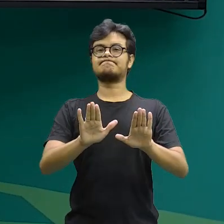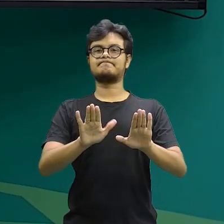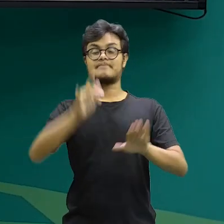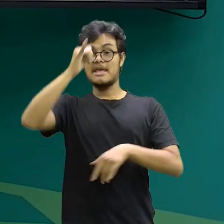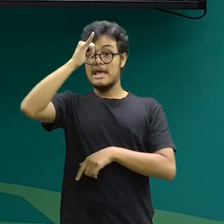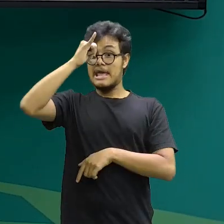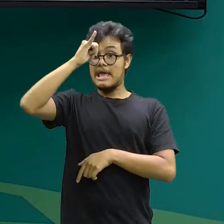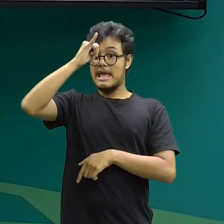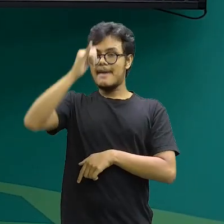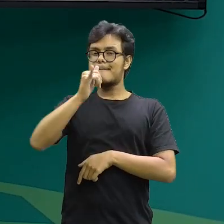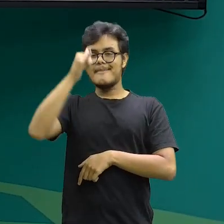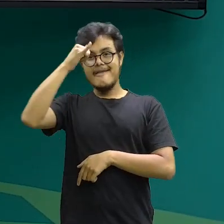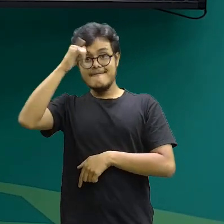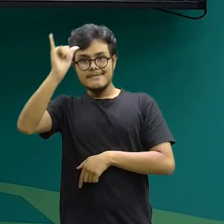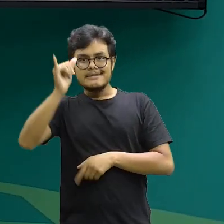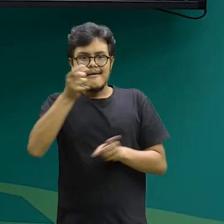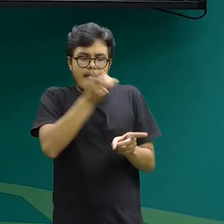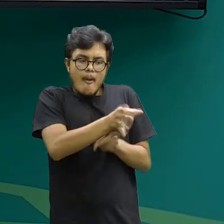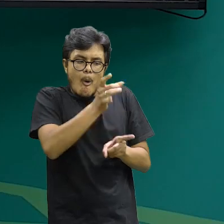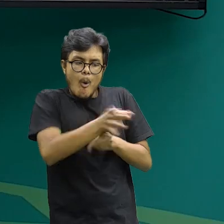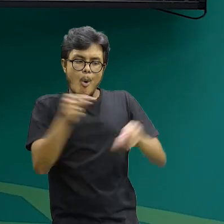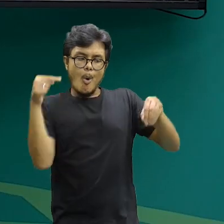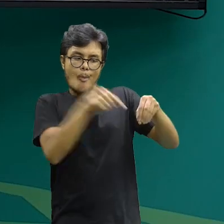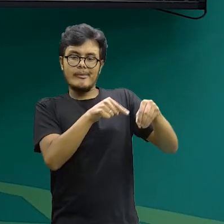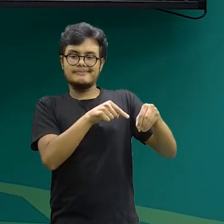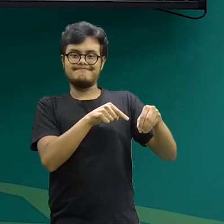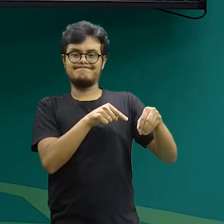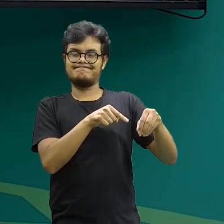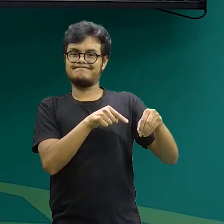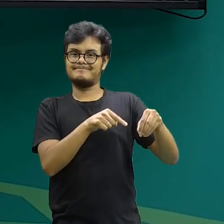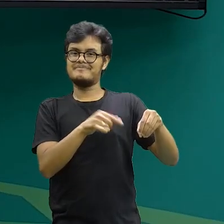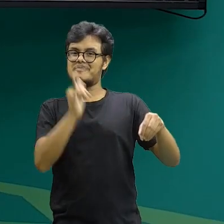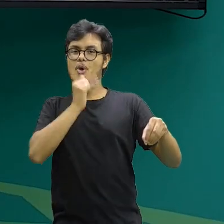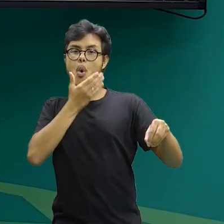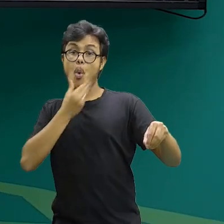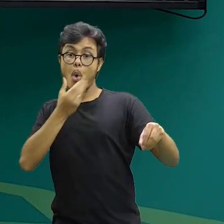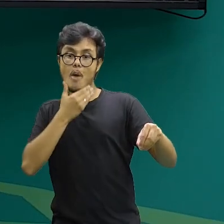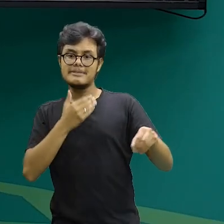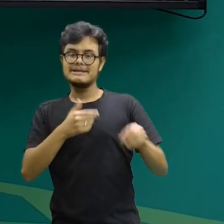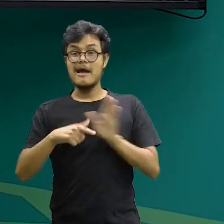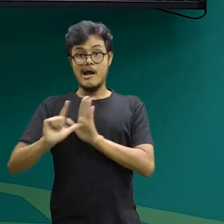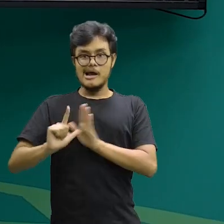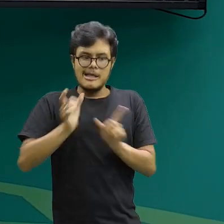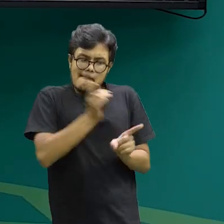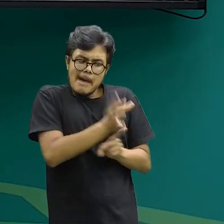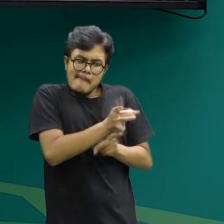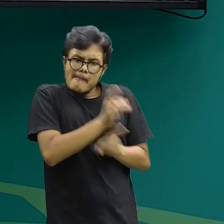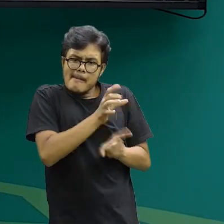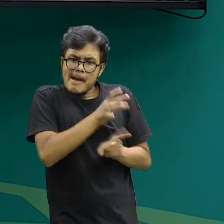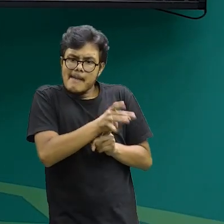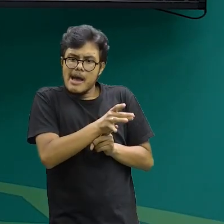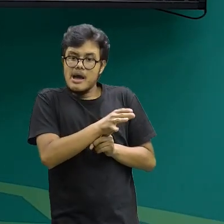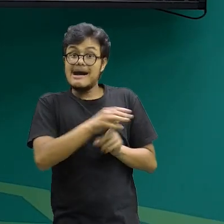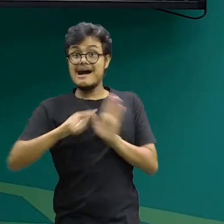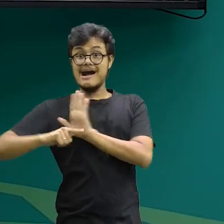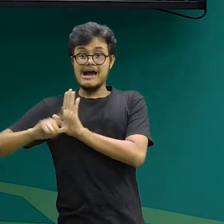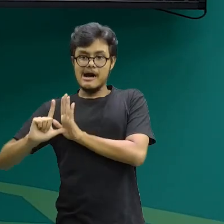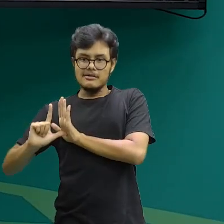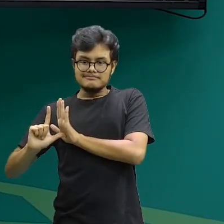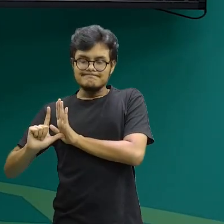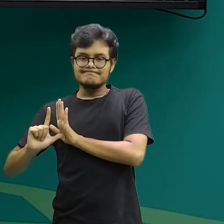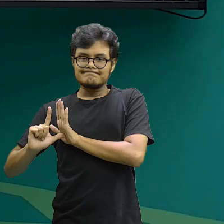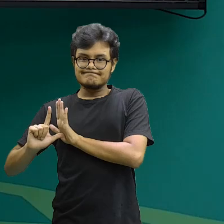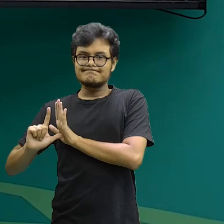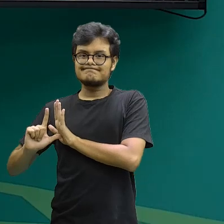o coito interrompido? Ele é perigoso. Por quê? Porque o homem, antes de ejacular, na sua excitação, a sua glande